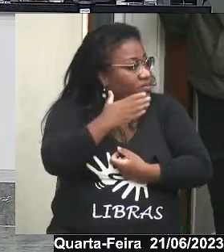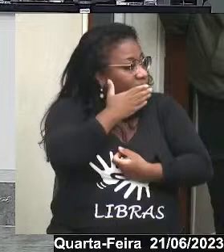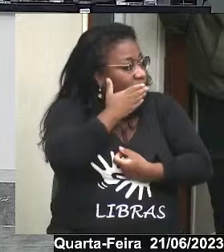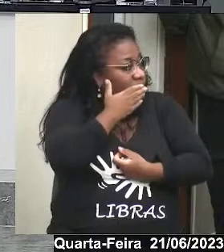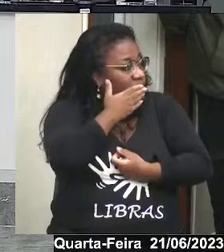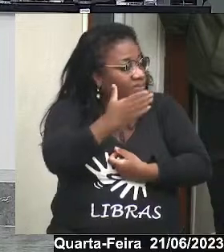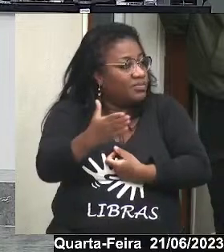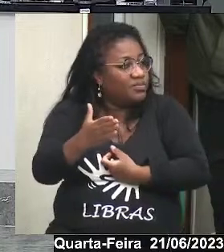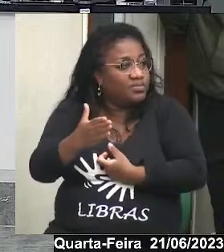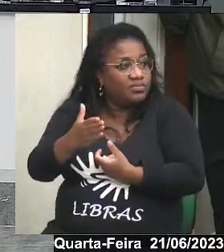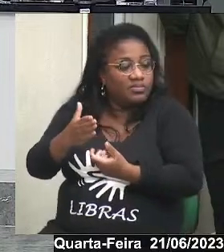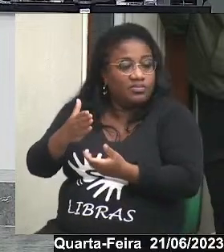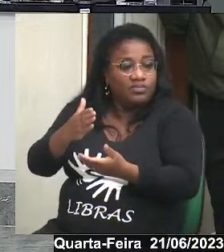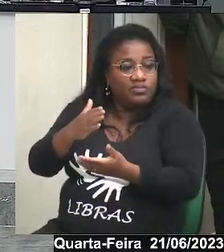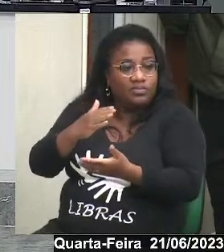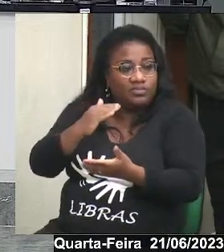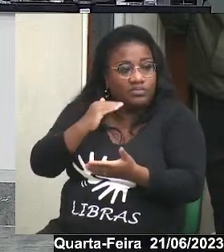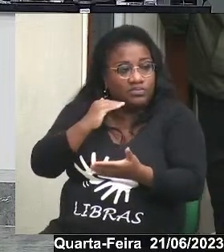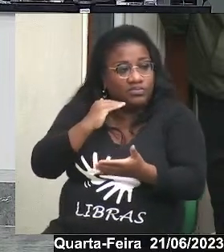Solicito ao senhor secretário.